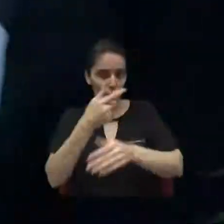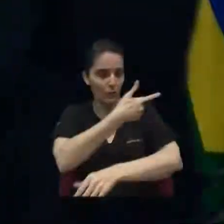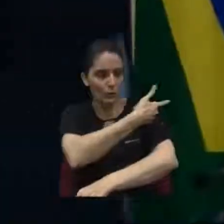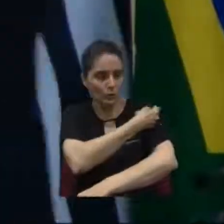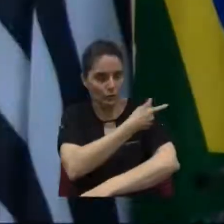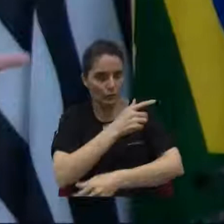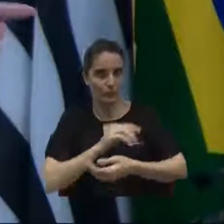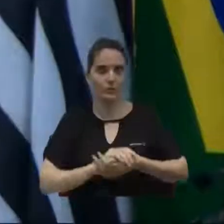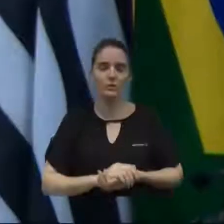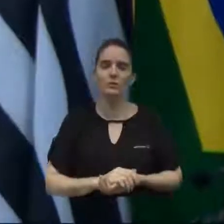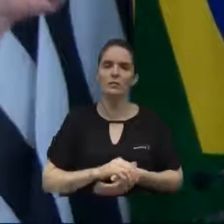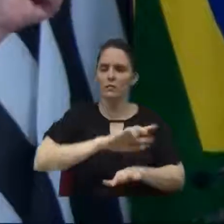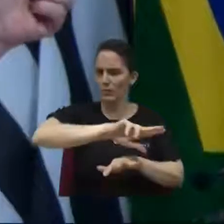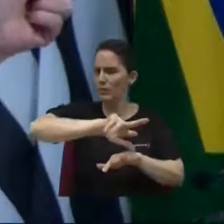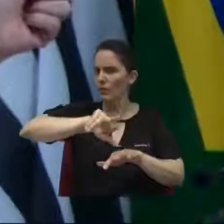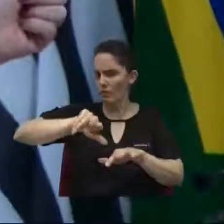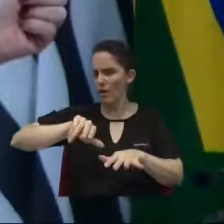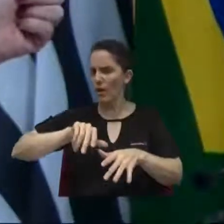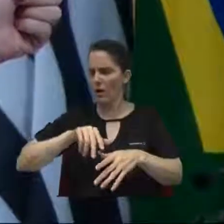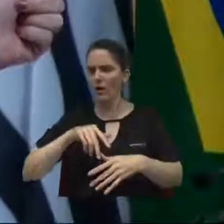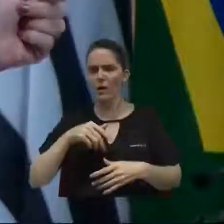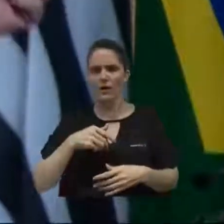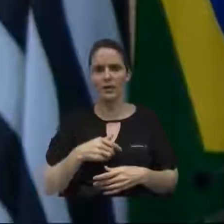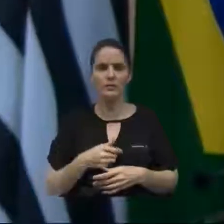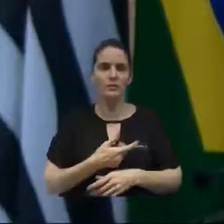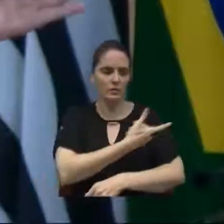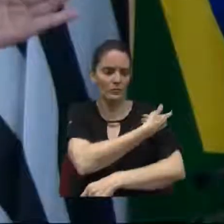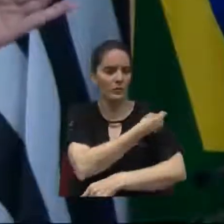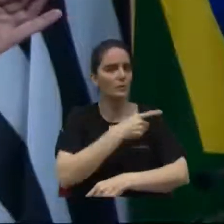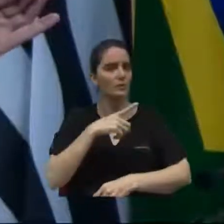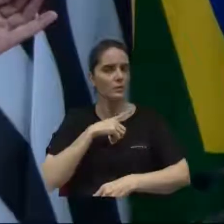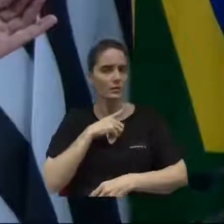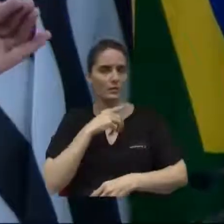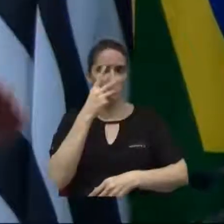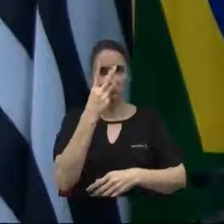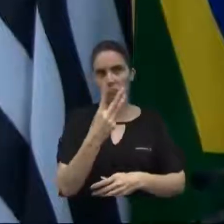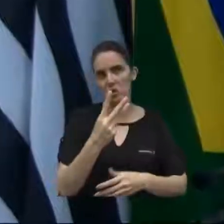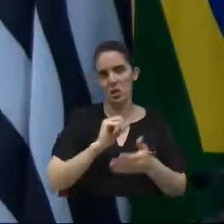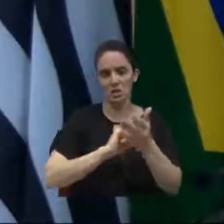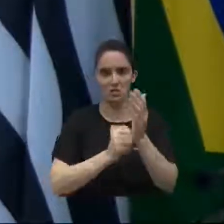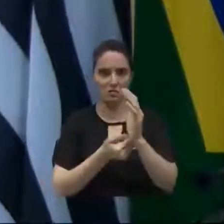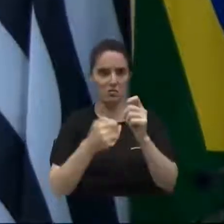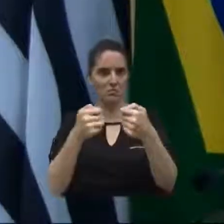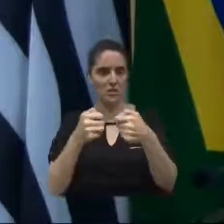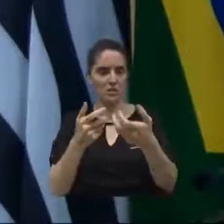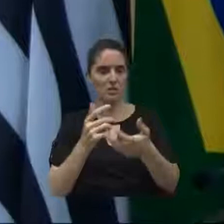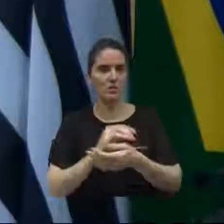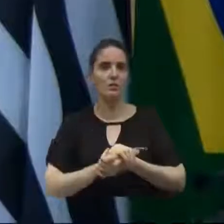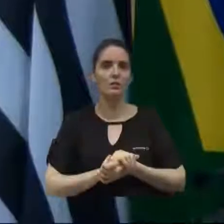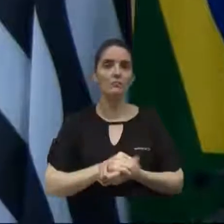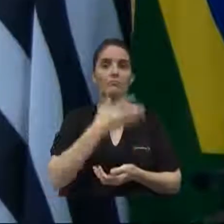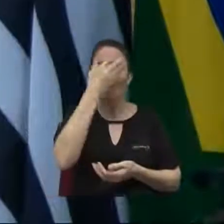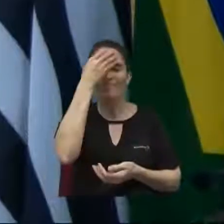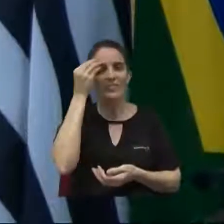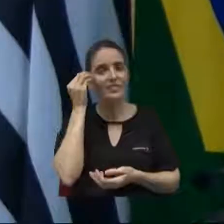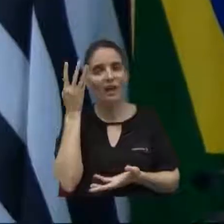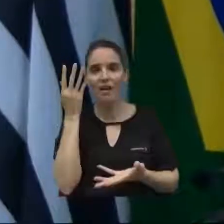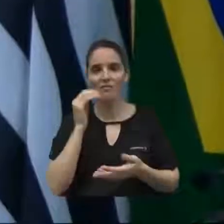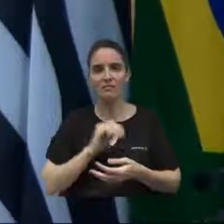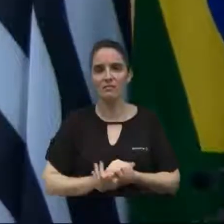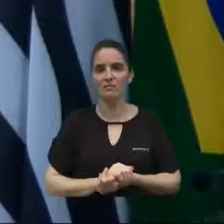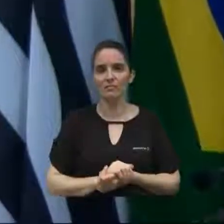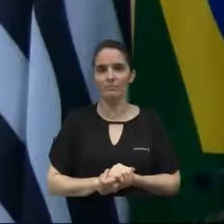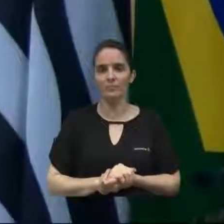essa vacina, são tantas vacinas aí, que são 3 doses, acaba esquecendo no dia a dia